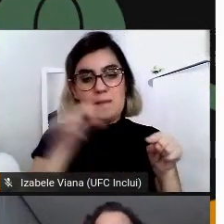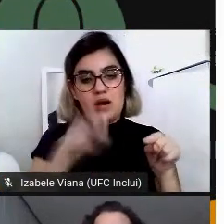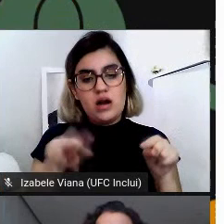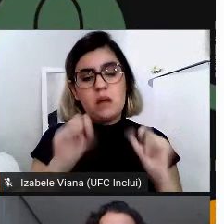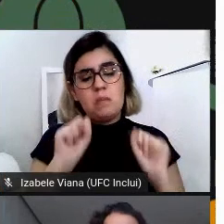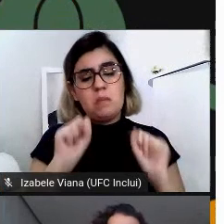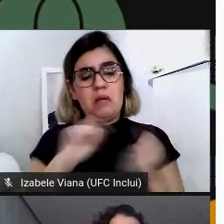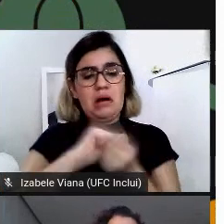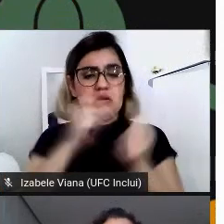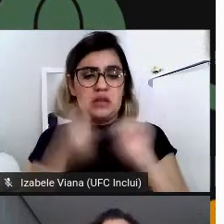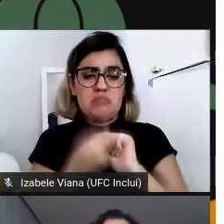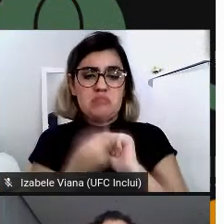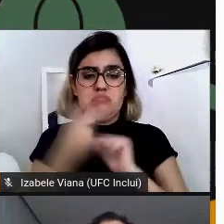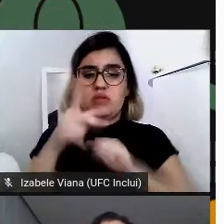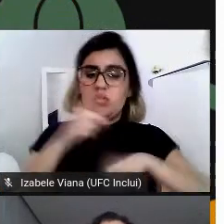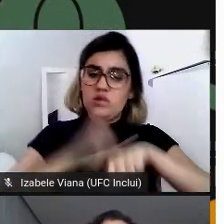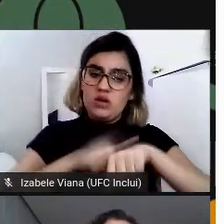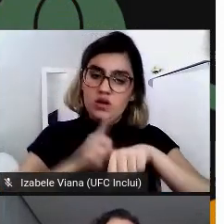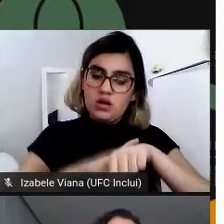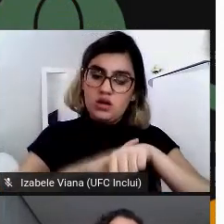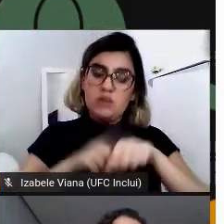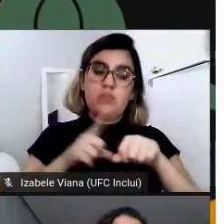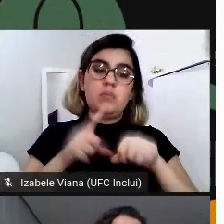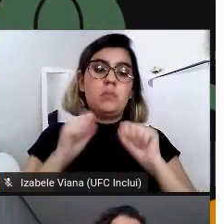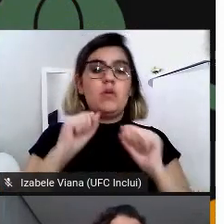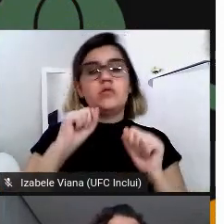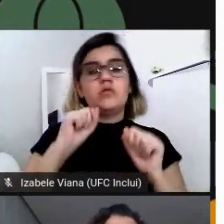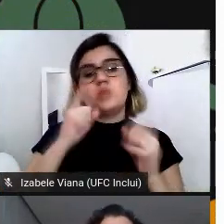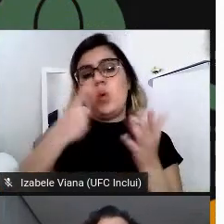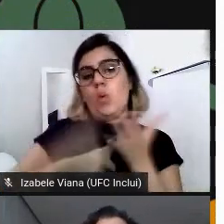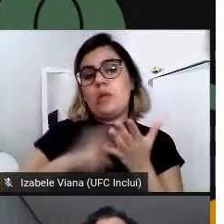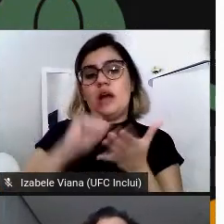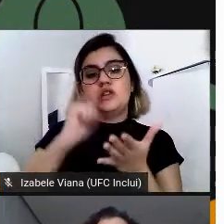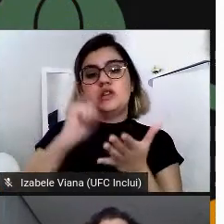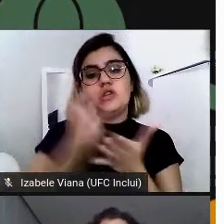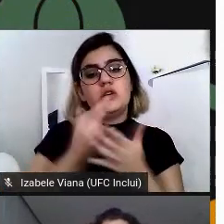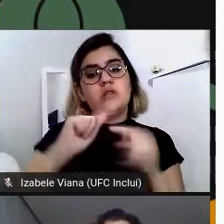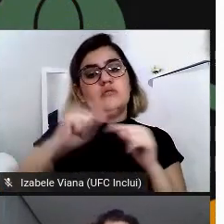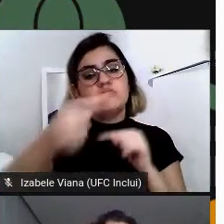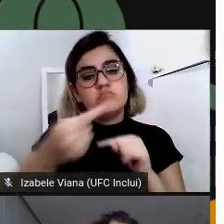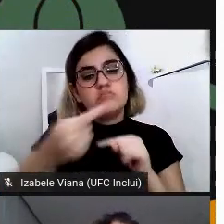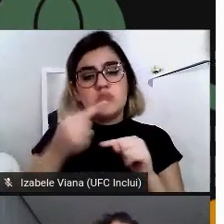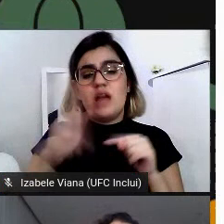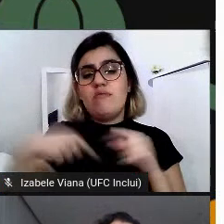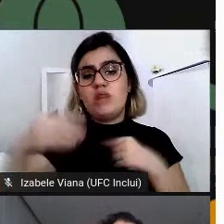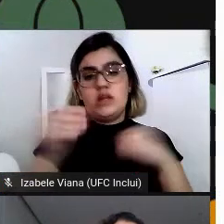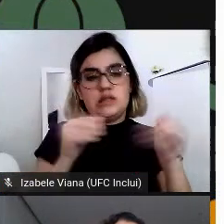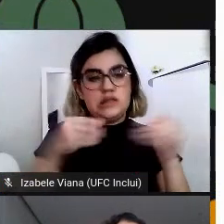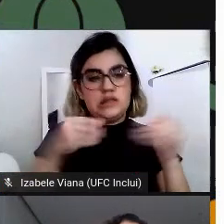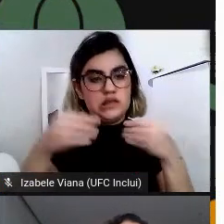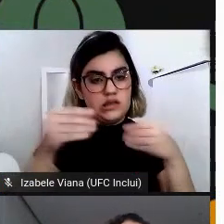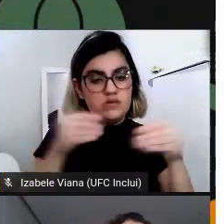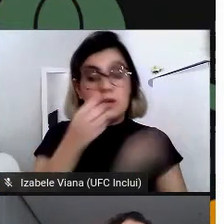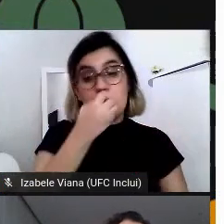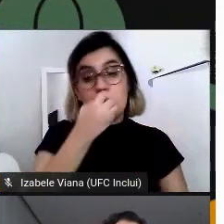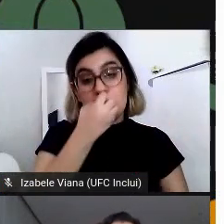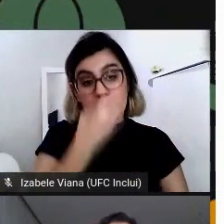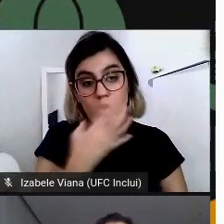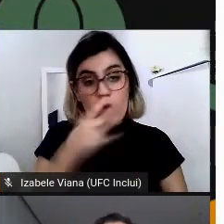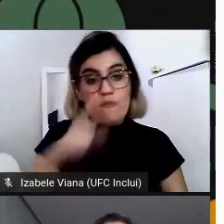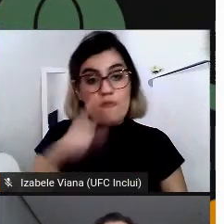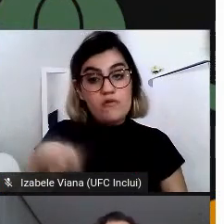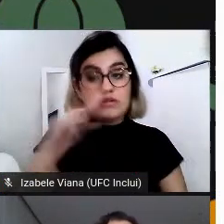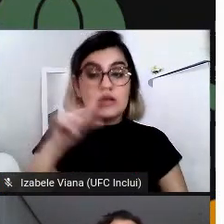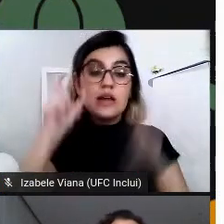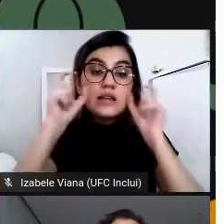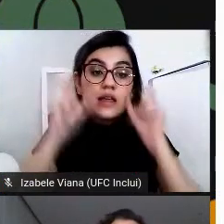disponibilidade de tempo, pode ser reagendado também, então é bastante flexível, E eu recomendo quem está interessado na